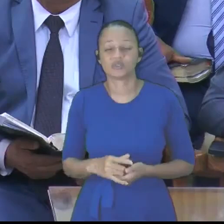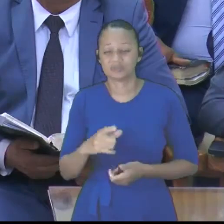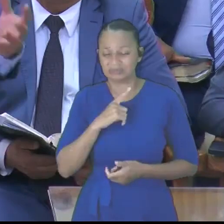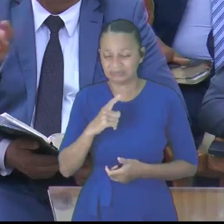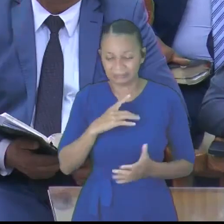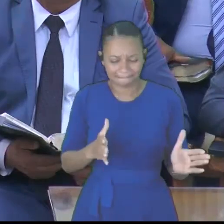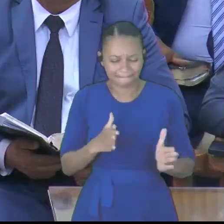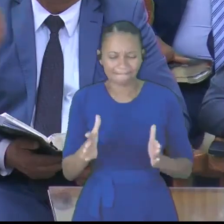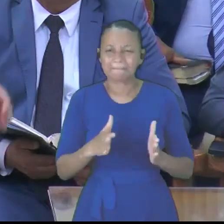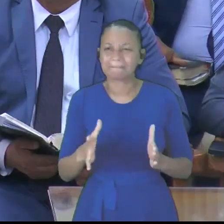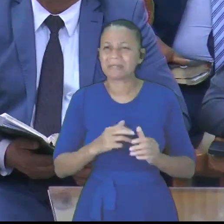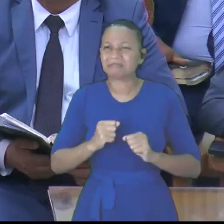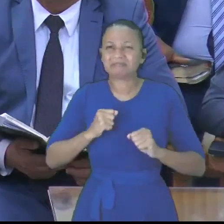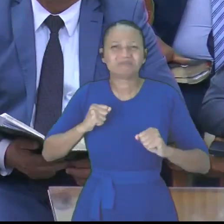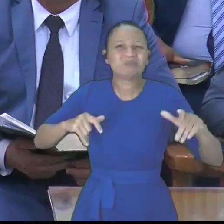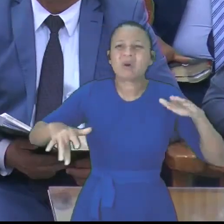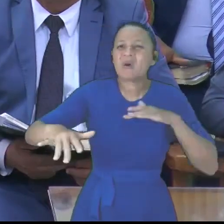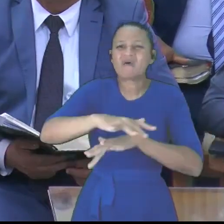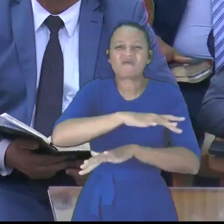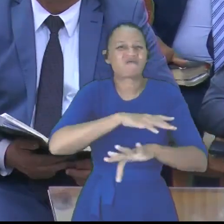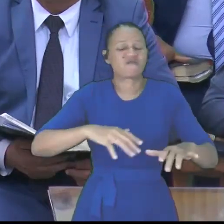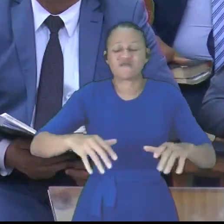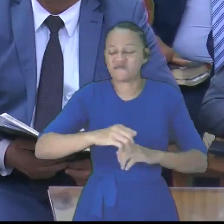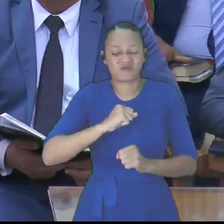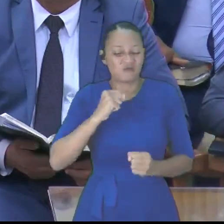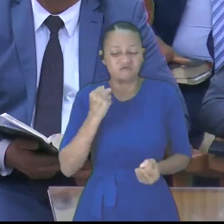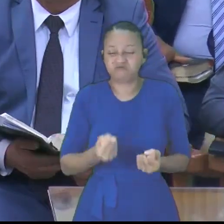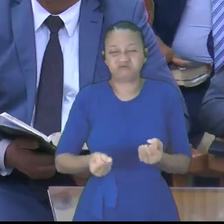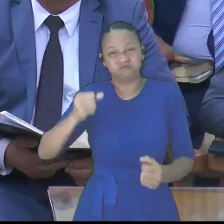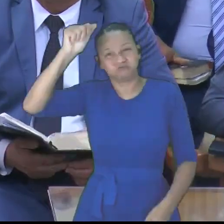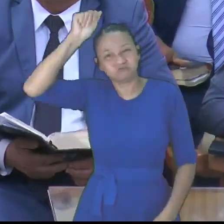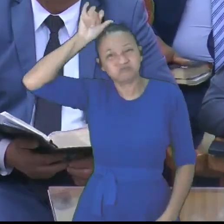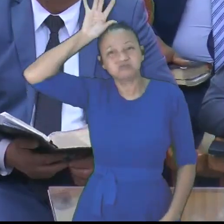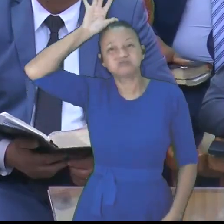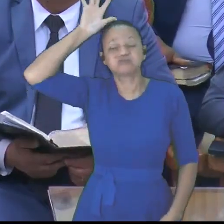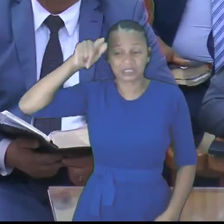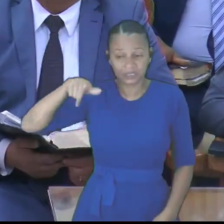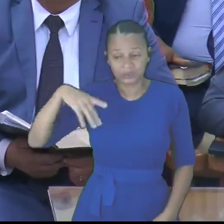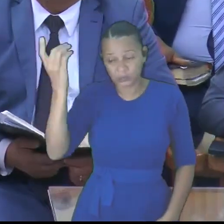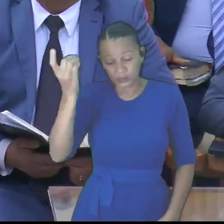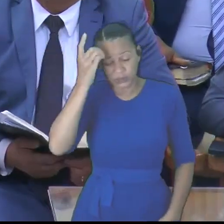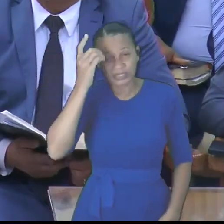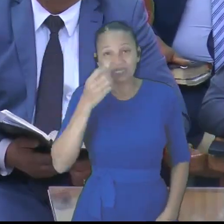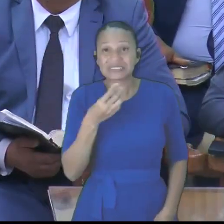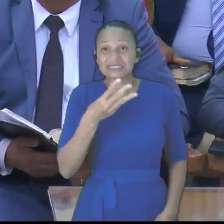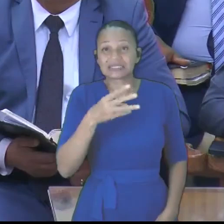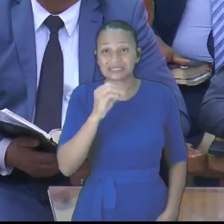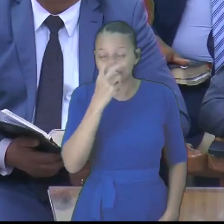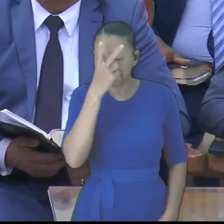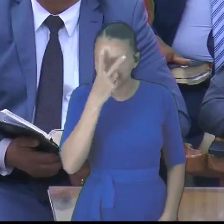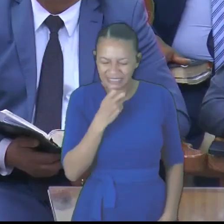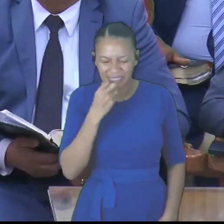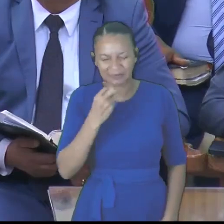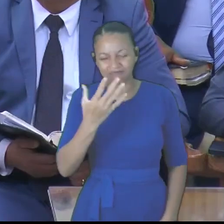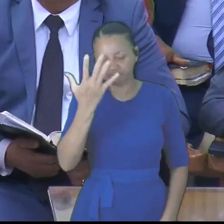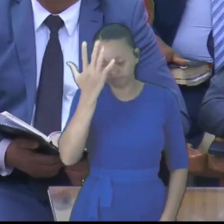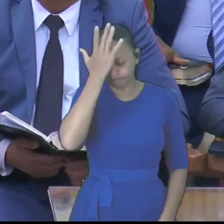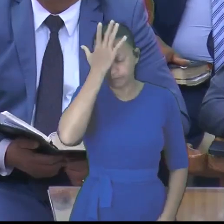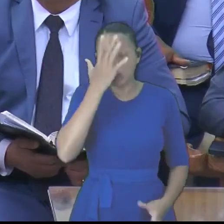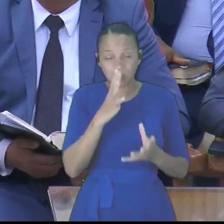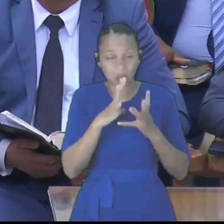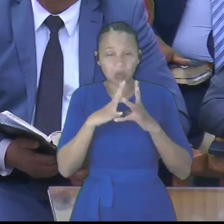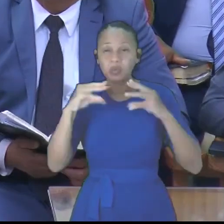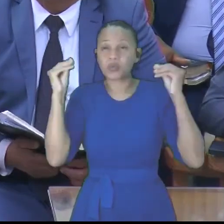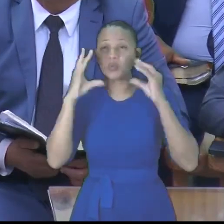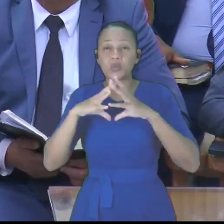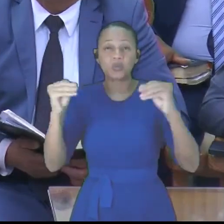grande despertamento nas Assembleias de Deus, e ele tinha o dom de curar cegos. Numa cruzada, 30 cegos foram curados, e